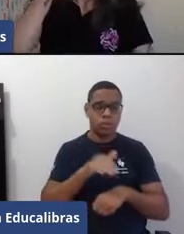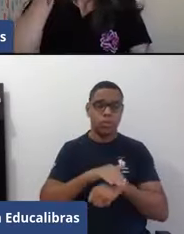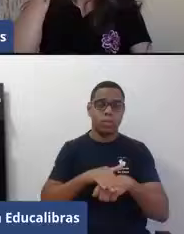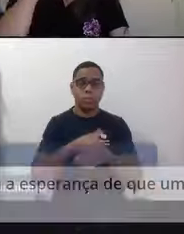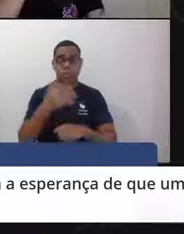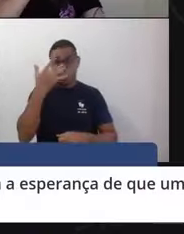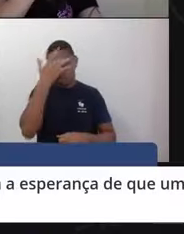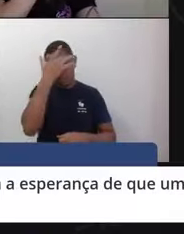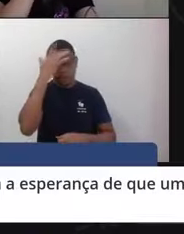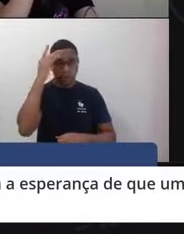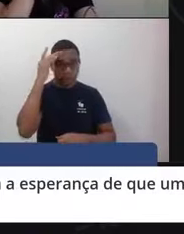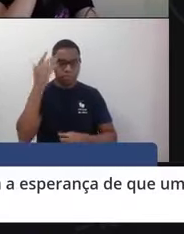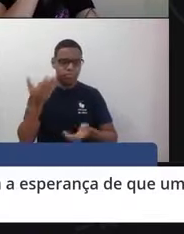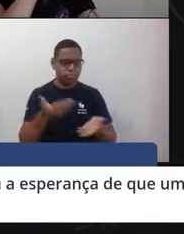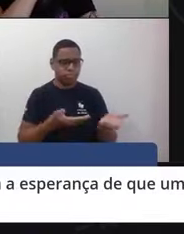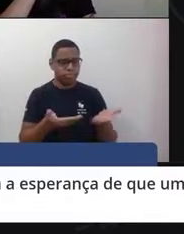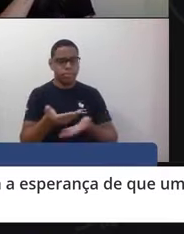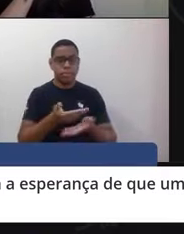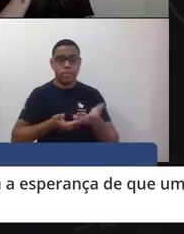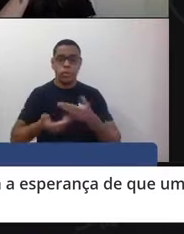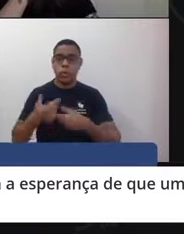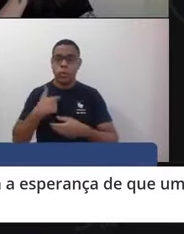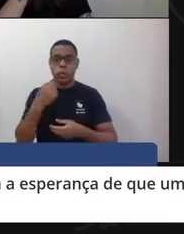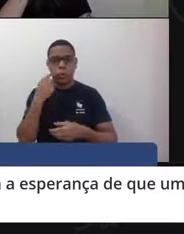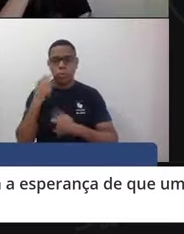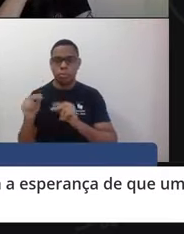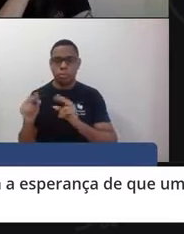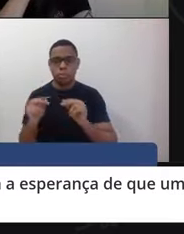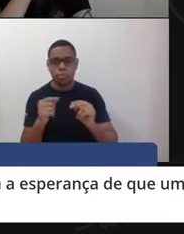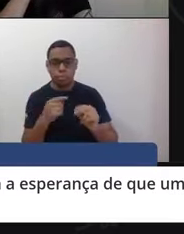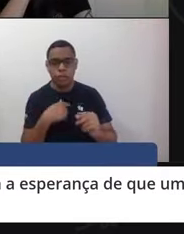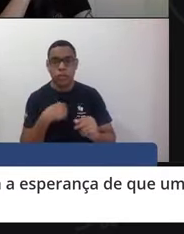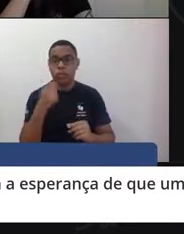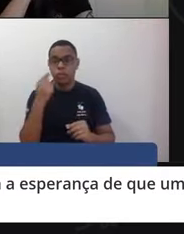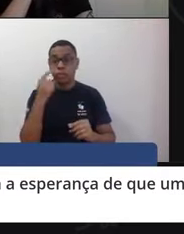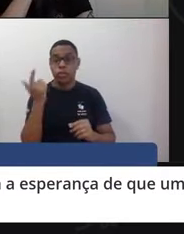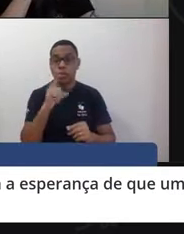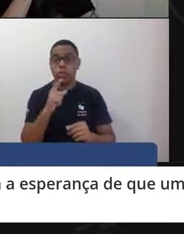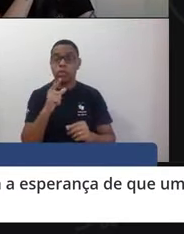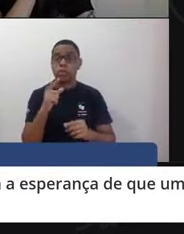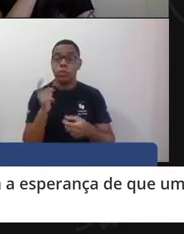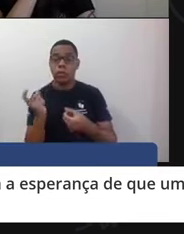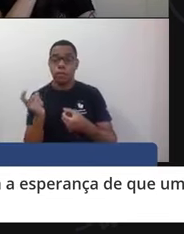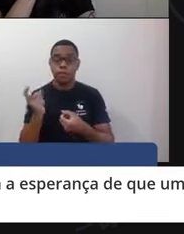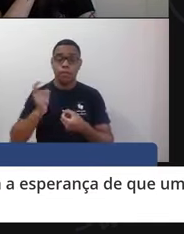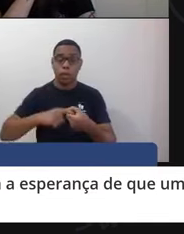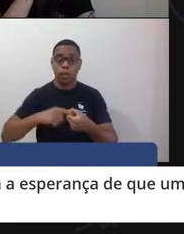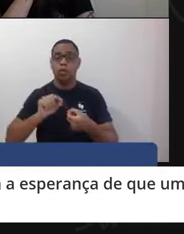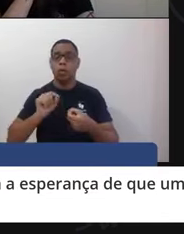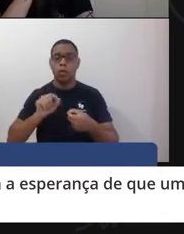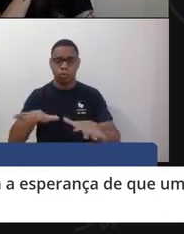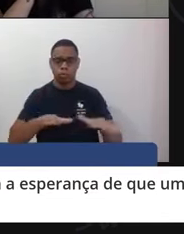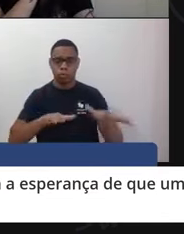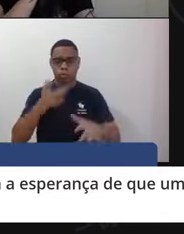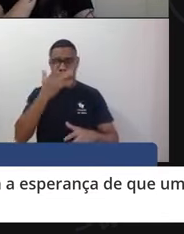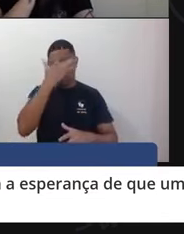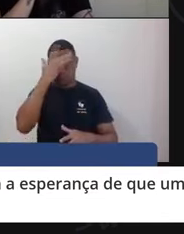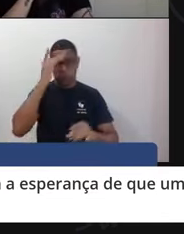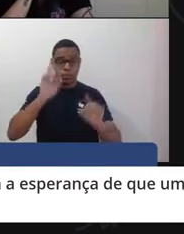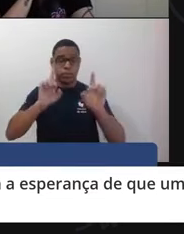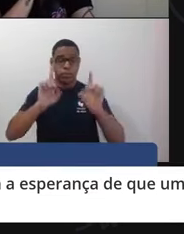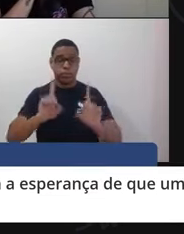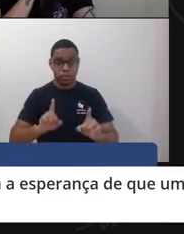pessoas em paralelo, estou tentando ver se a gente reativa, né, o movimento das pessoas com deficiência